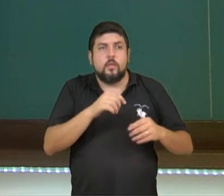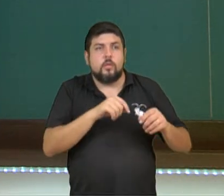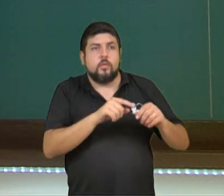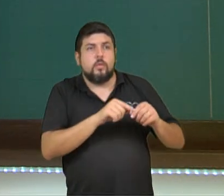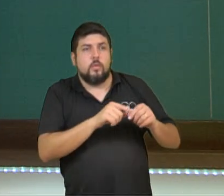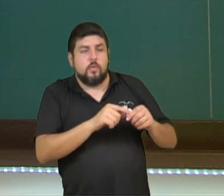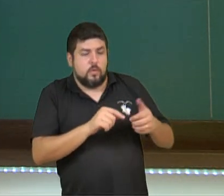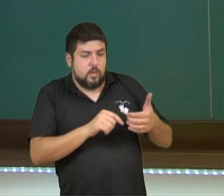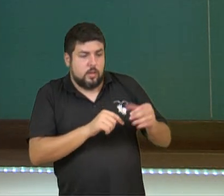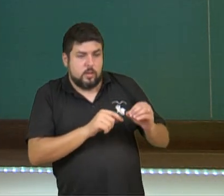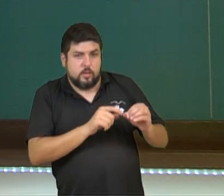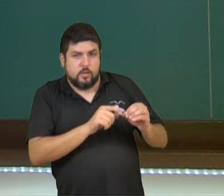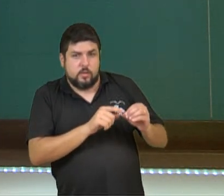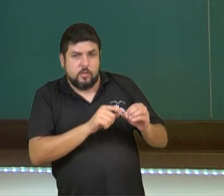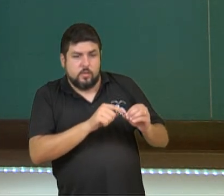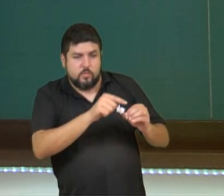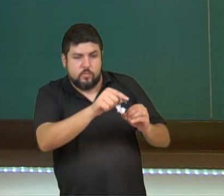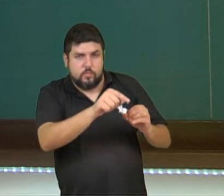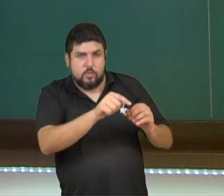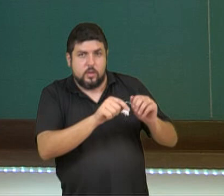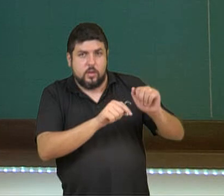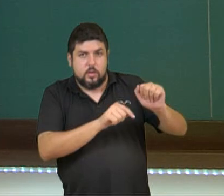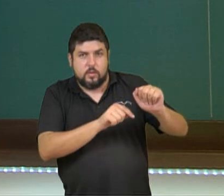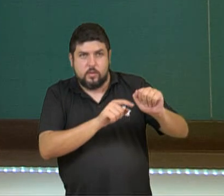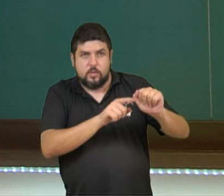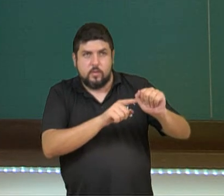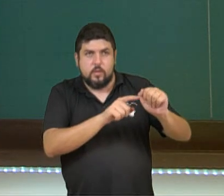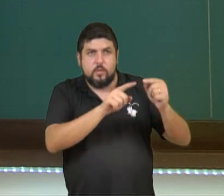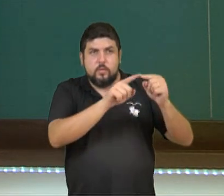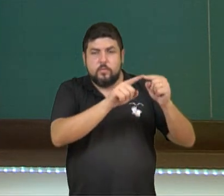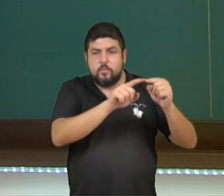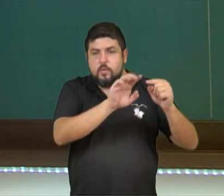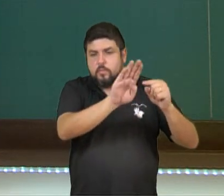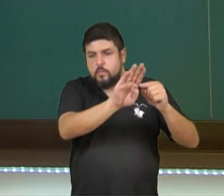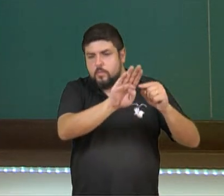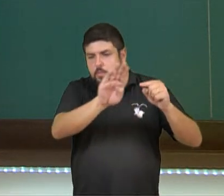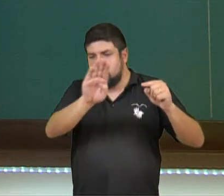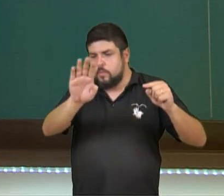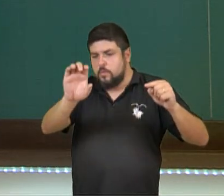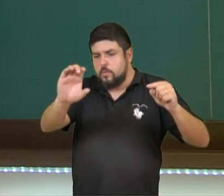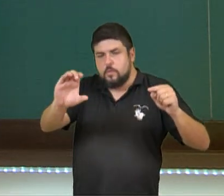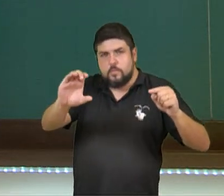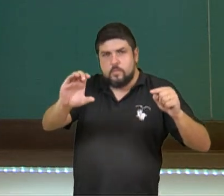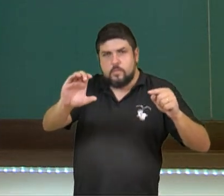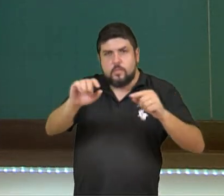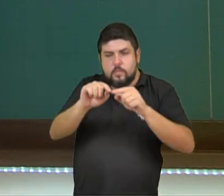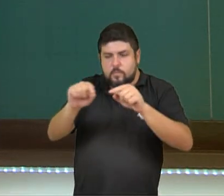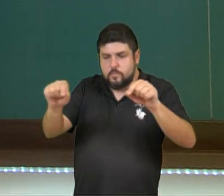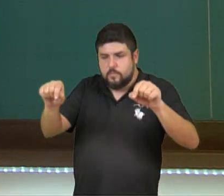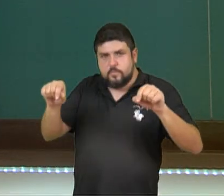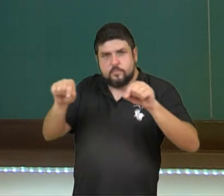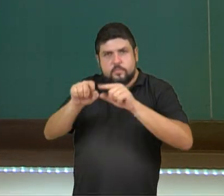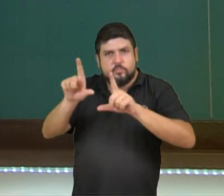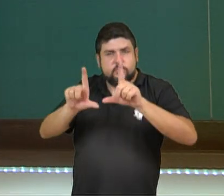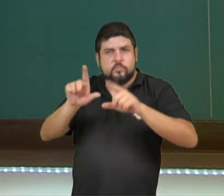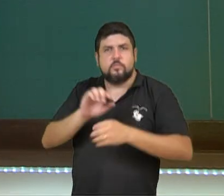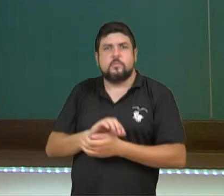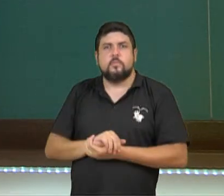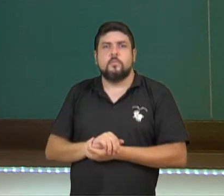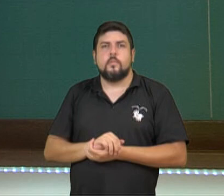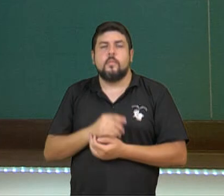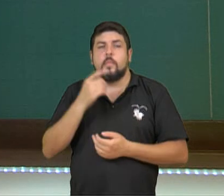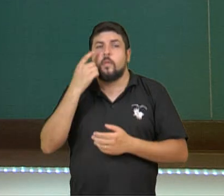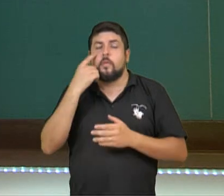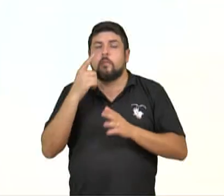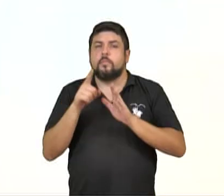banheiro, B, o outro lado do banheiro e C, o comprimento da sala. Então, vamos ver a pergunta aqui, o